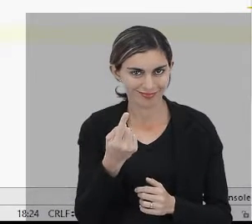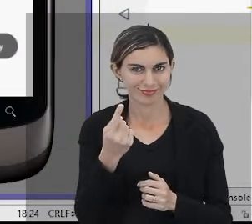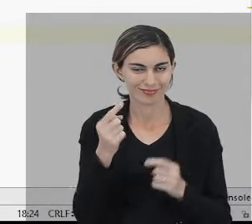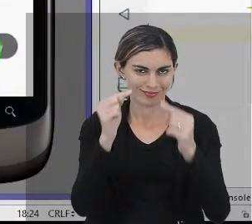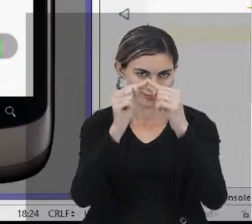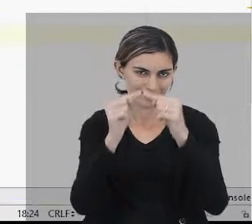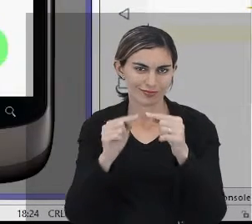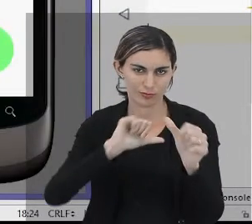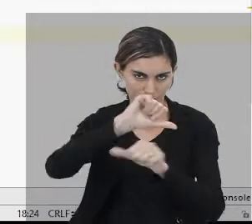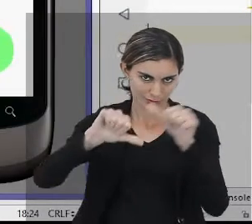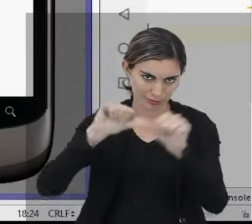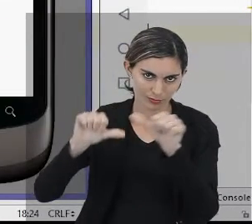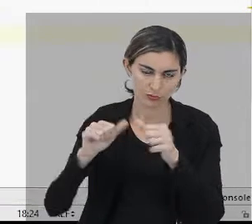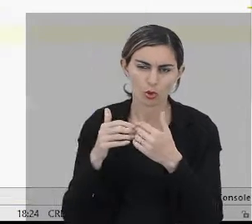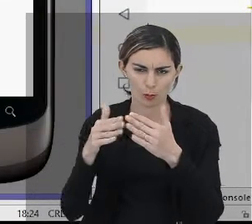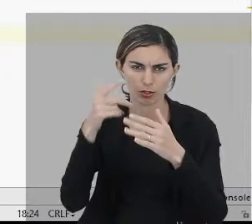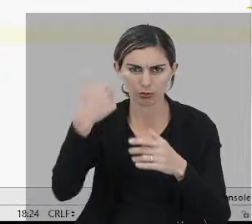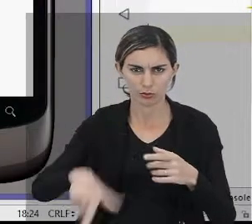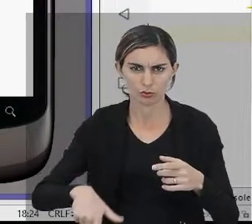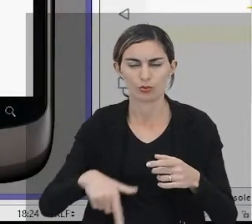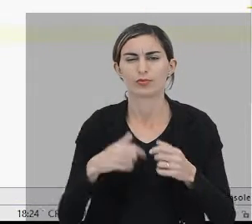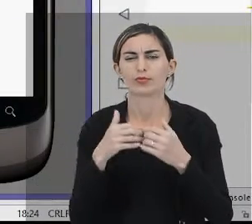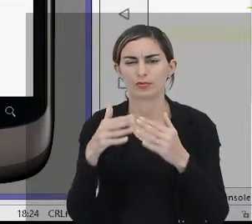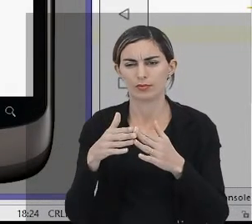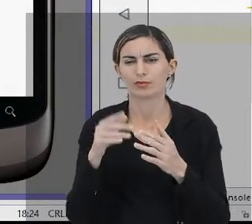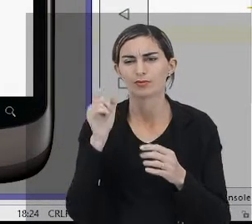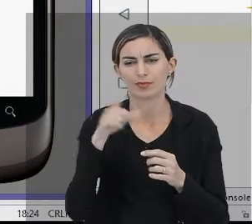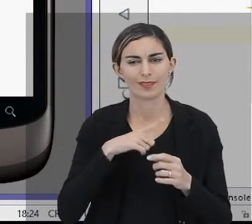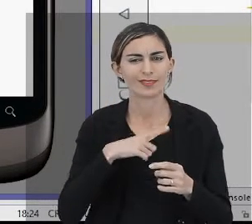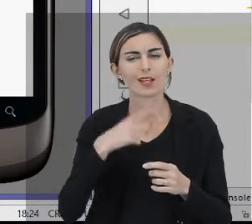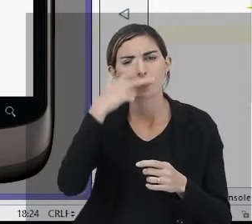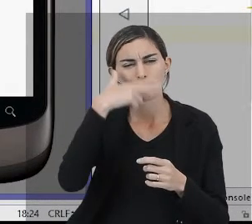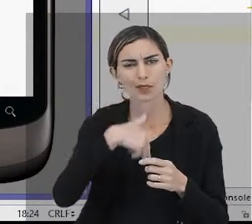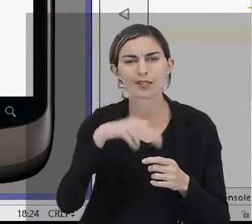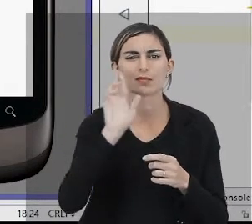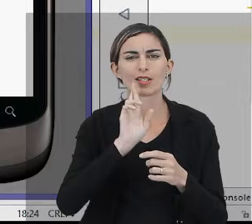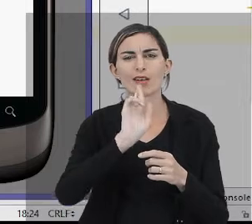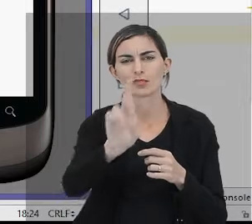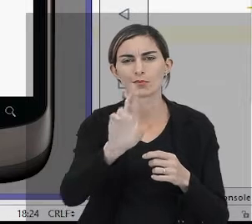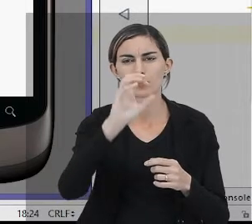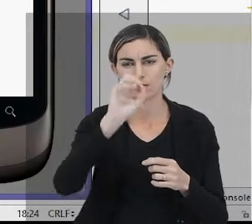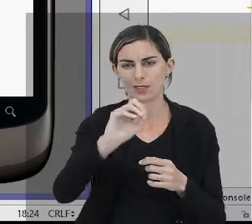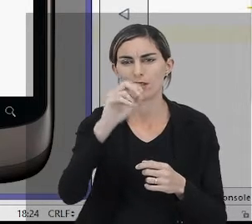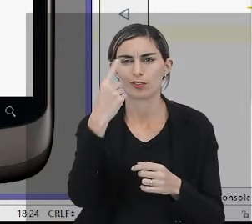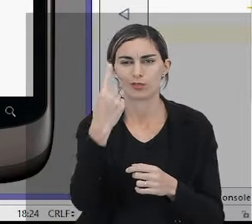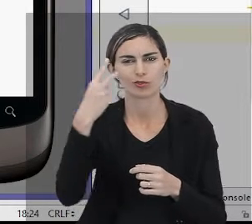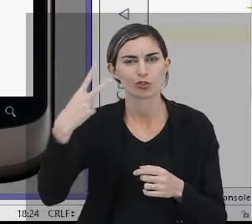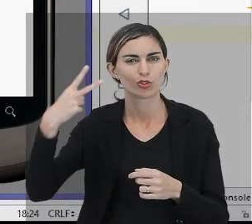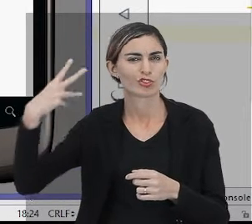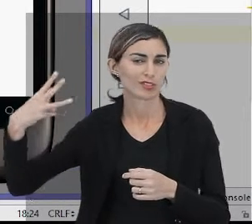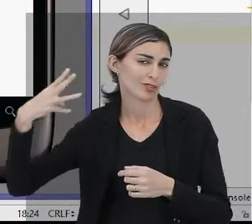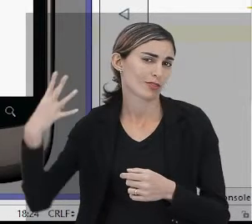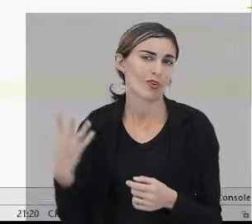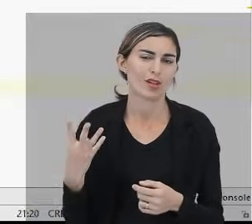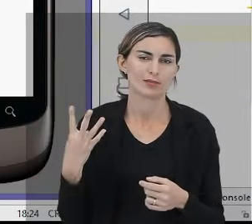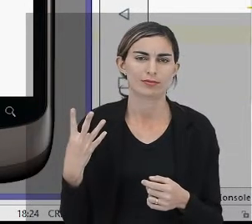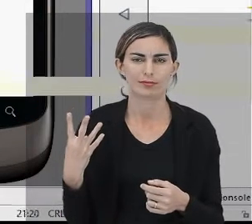Observe que ele aplicou as mudanças e reiniciou e temos o mesmo resultado, 0, 1, 2, 3,